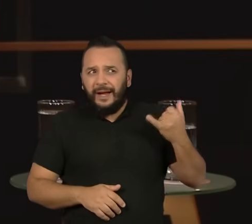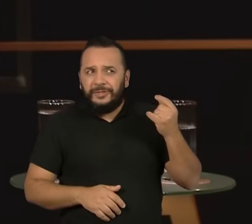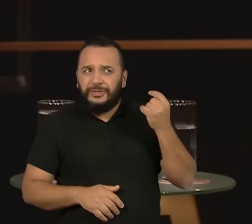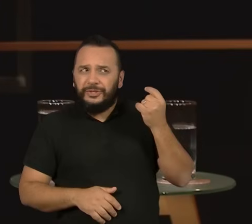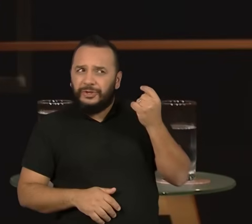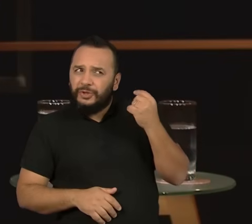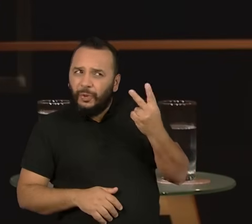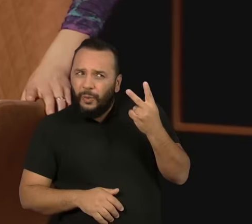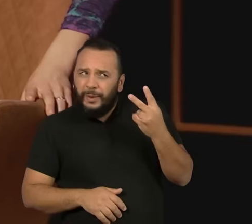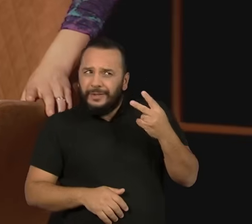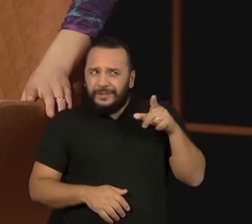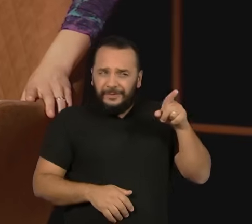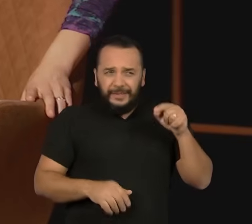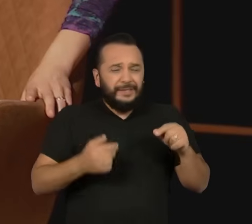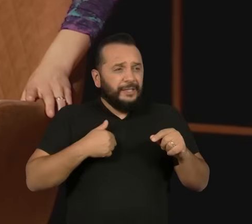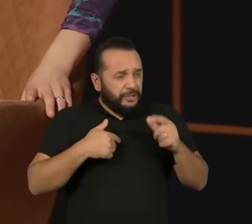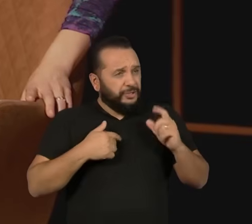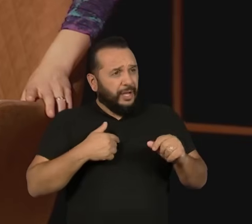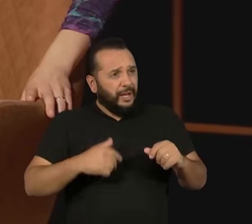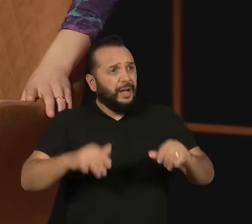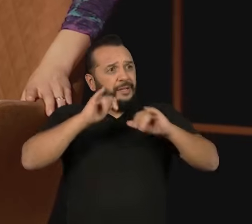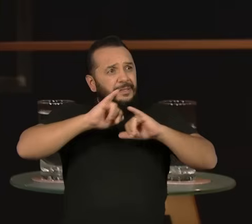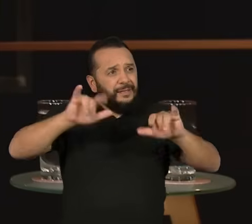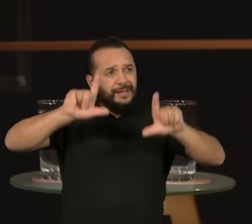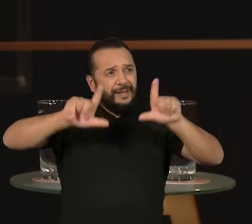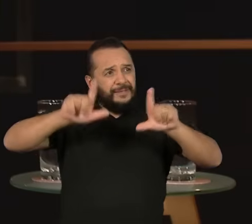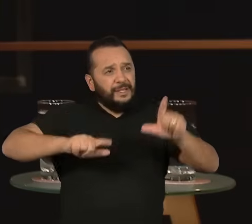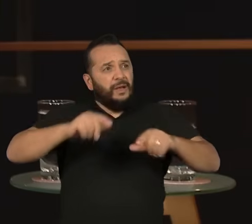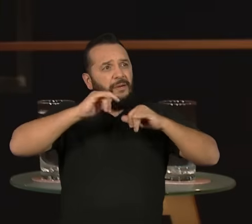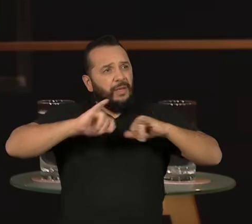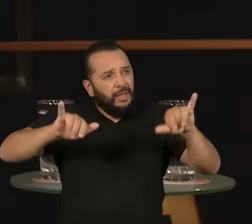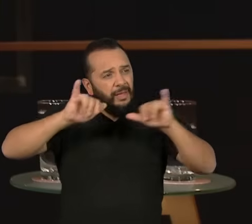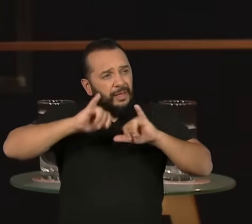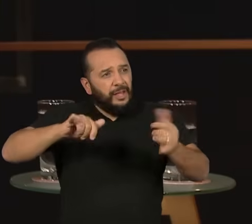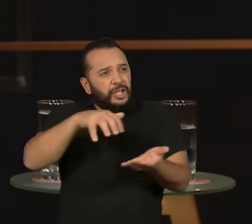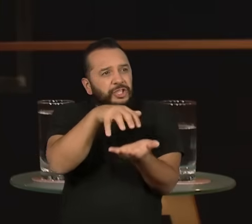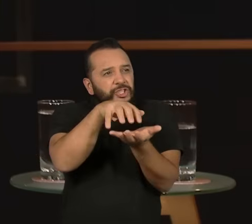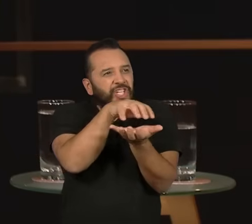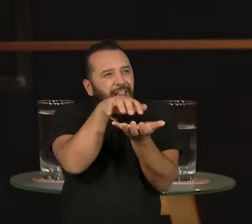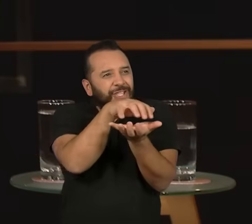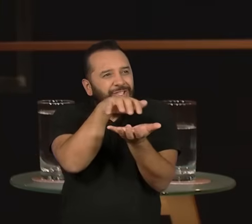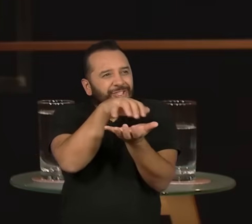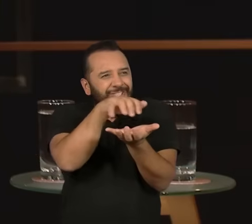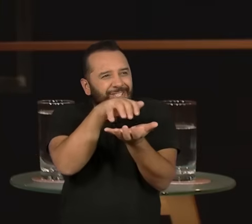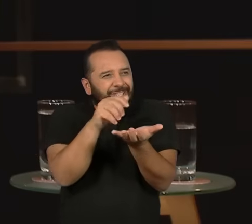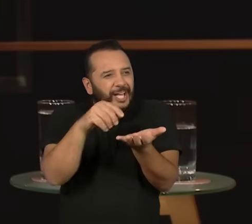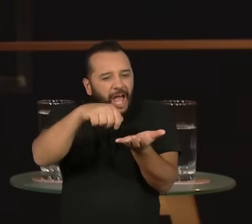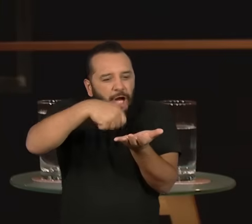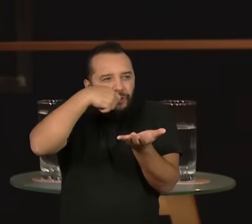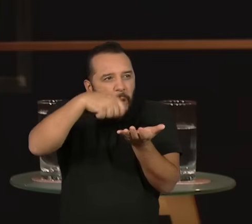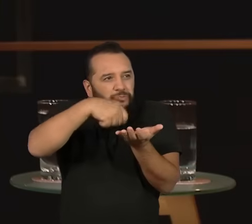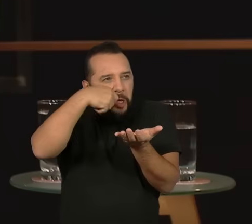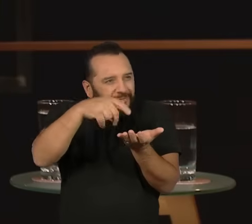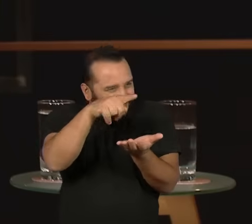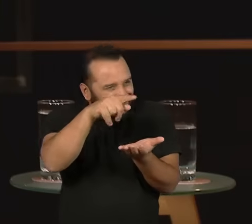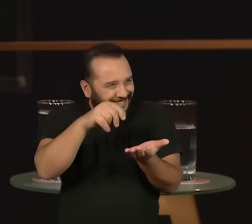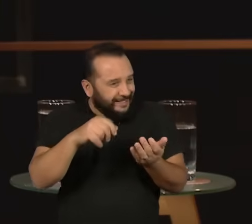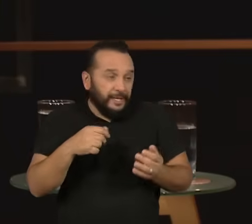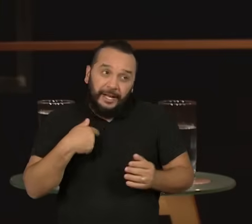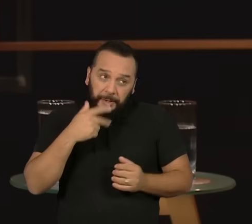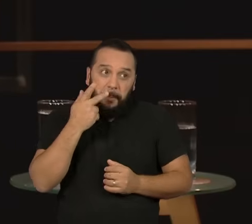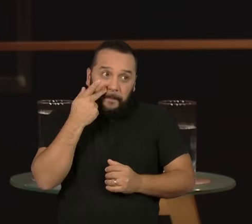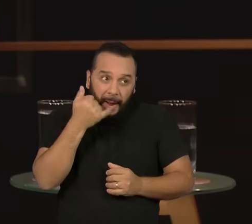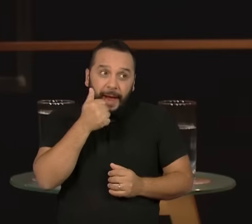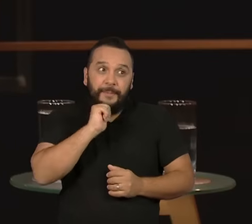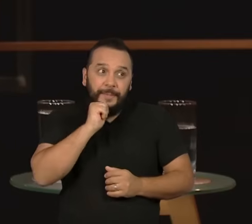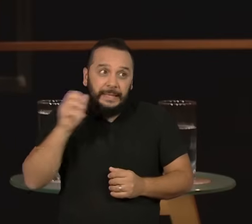de gelatina, me parece que era, Sim. né? Deve ter tido, claro, o dedo do papai, da mamãe nessa história e tal. E você